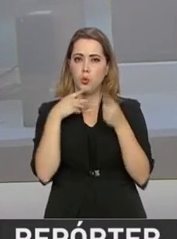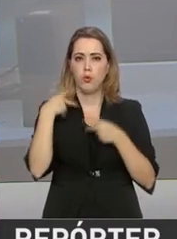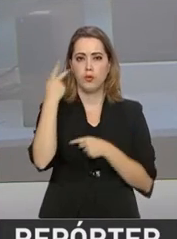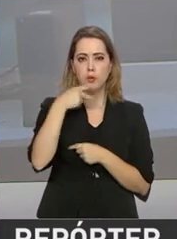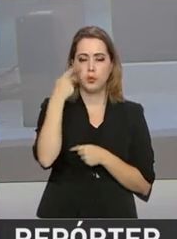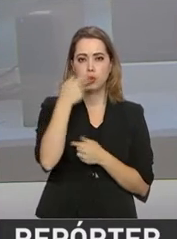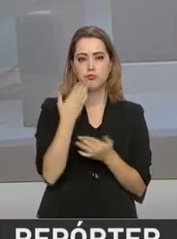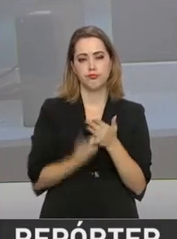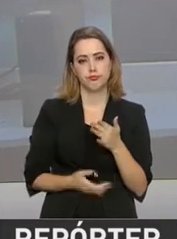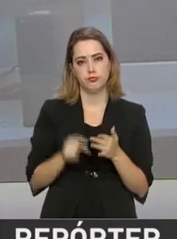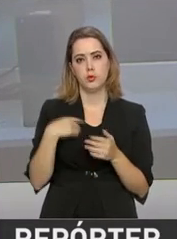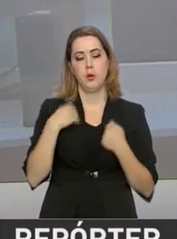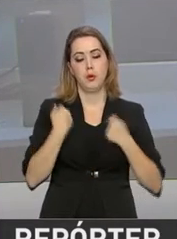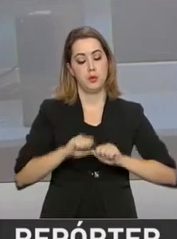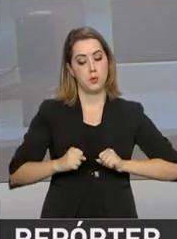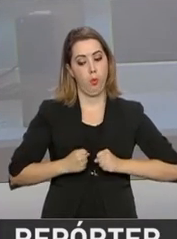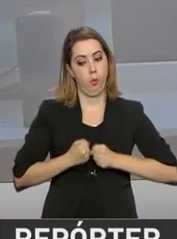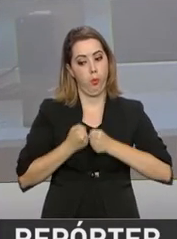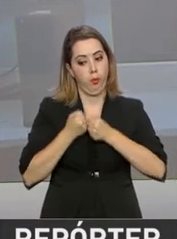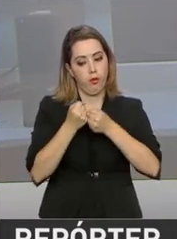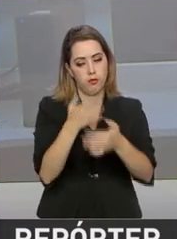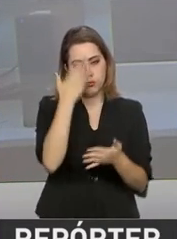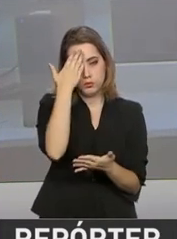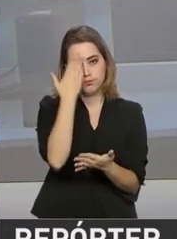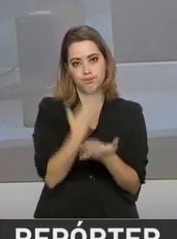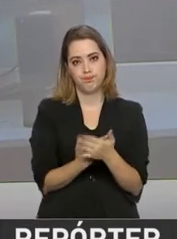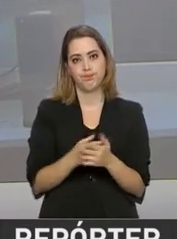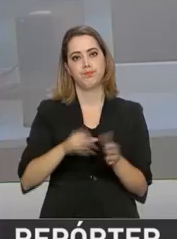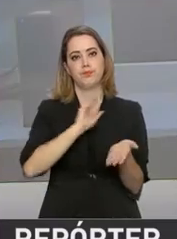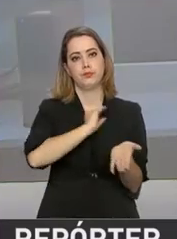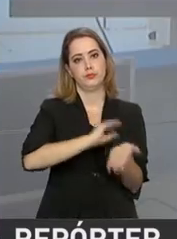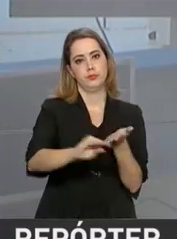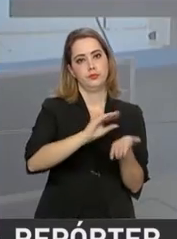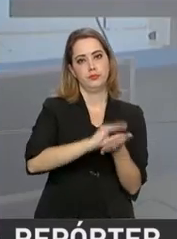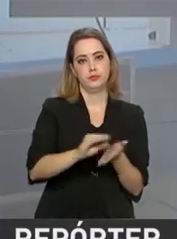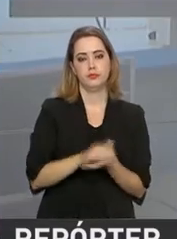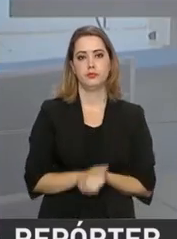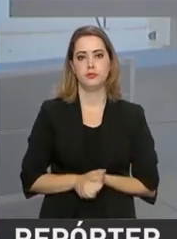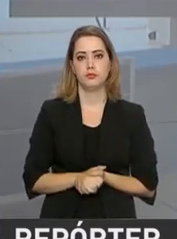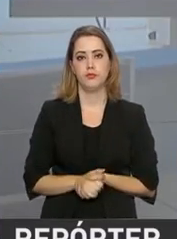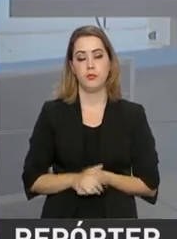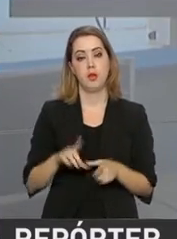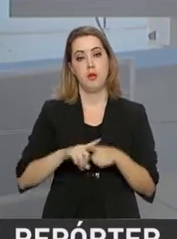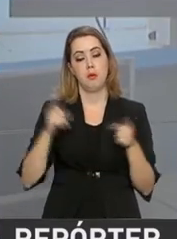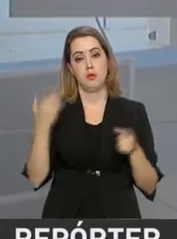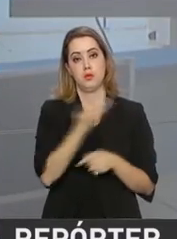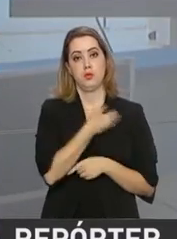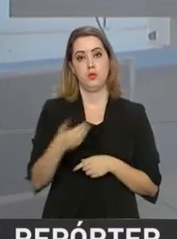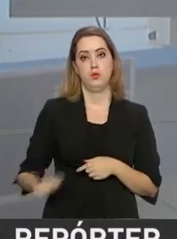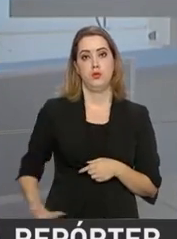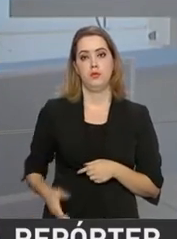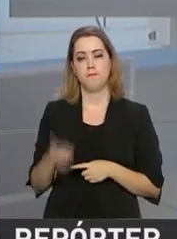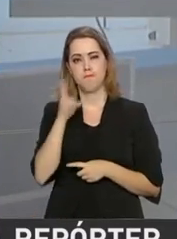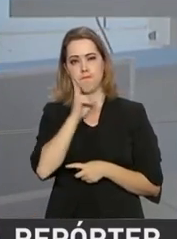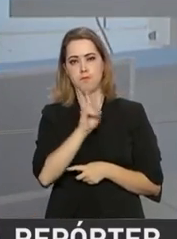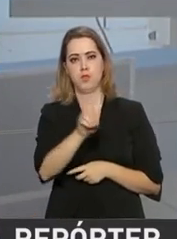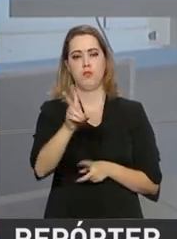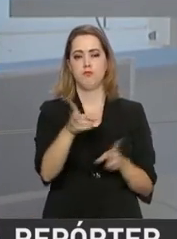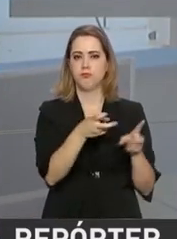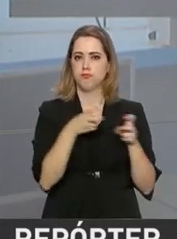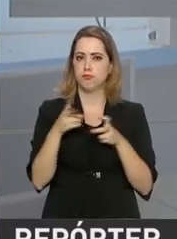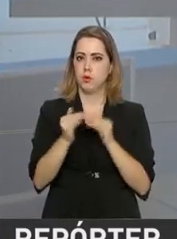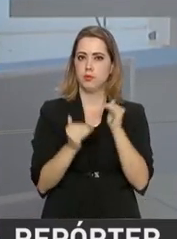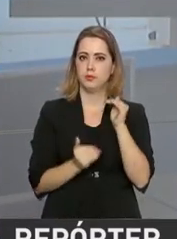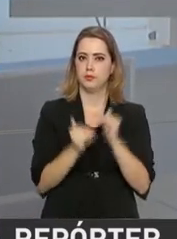e agora é preciso impulsionar a confiança e os investimentos já o governo prevê um crescimento maior da economia para